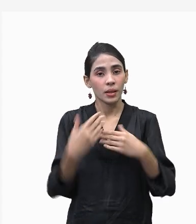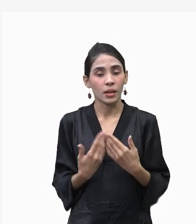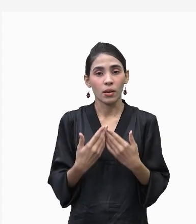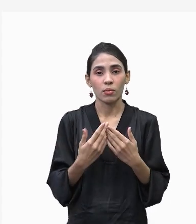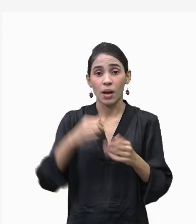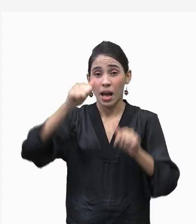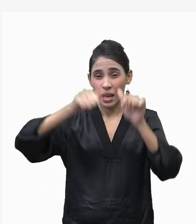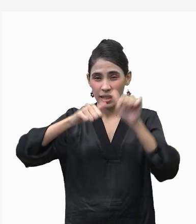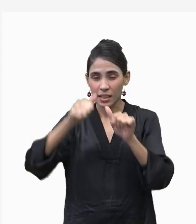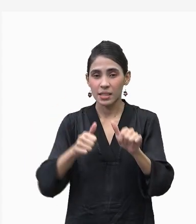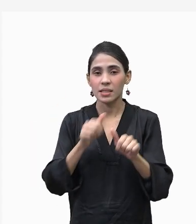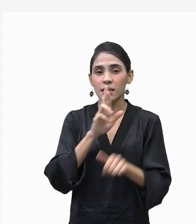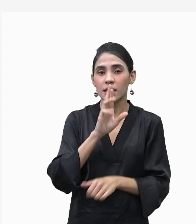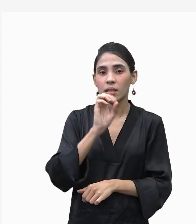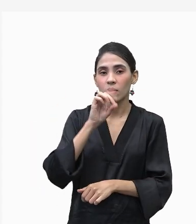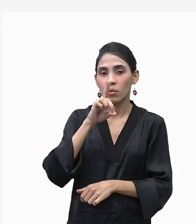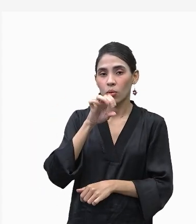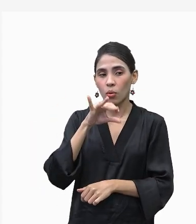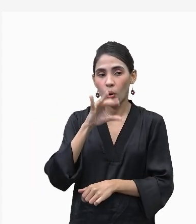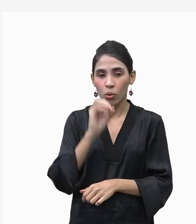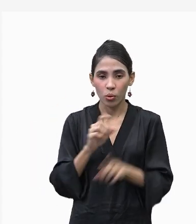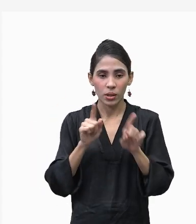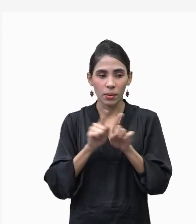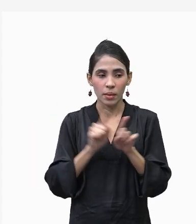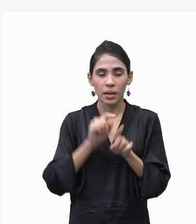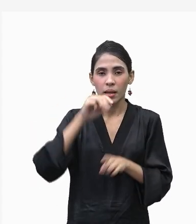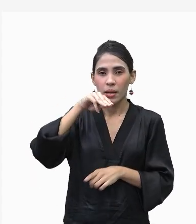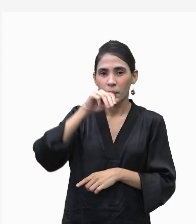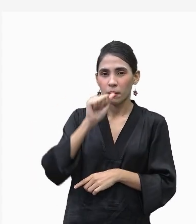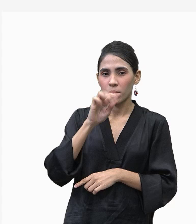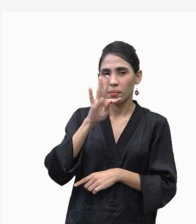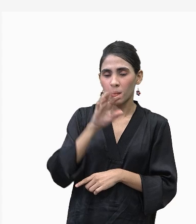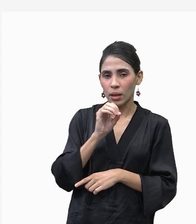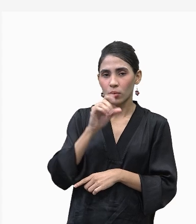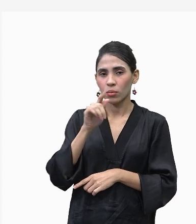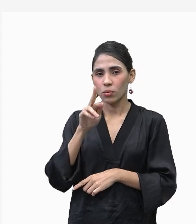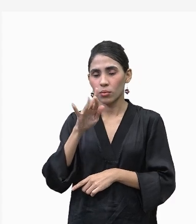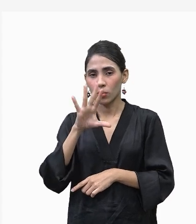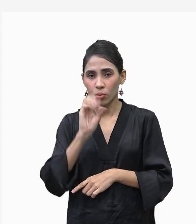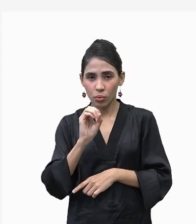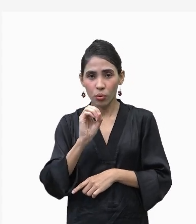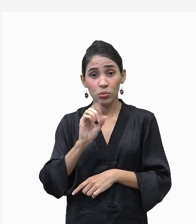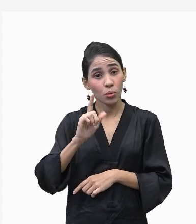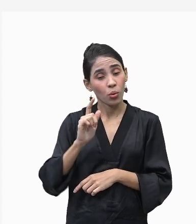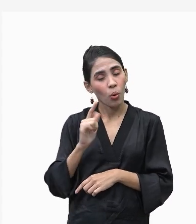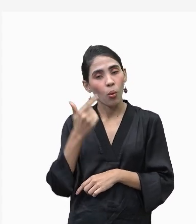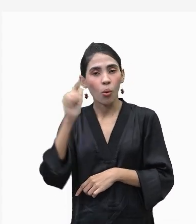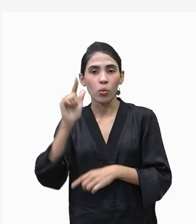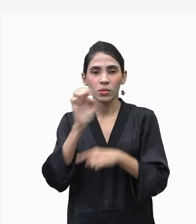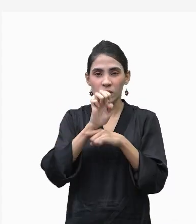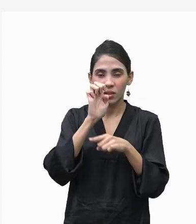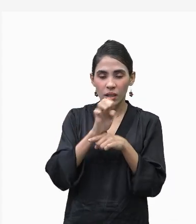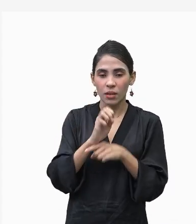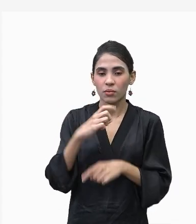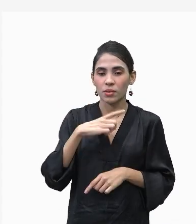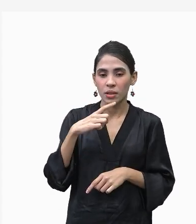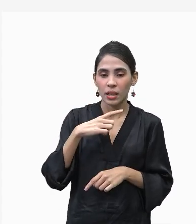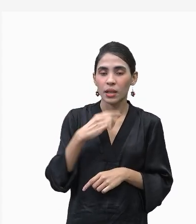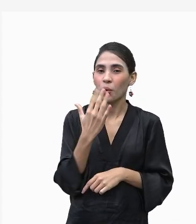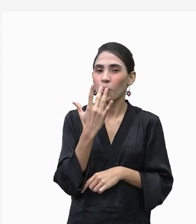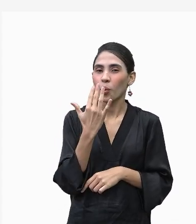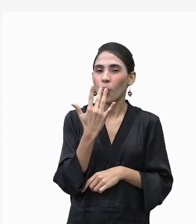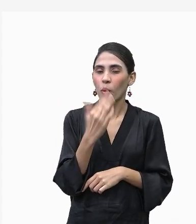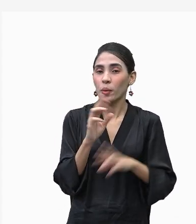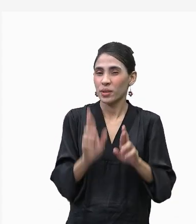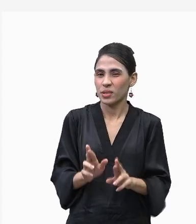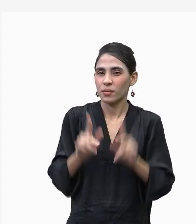para Rondônia, para o Mato Grosso, ou segue para leste, ali para o Pará, Maranhão e Tocantins, nós temos cores